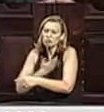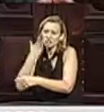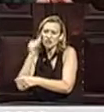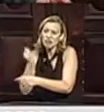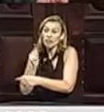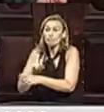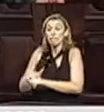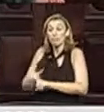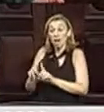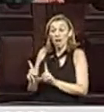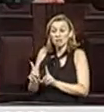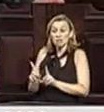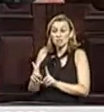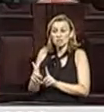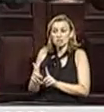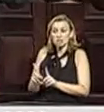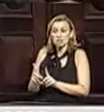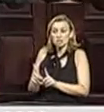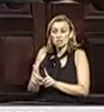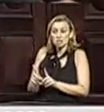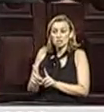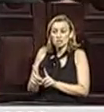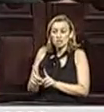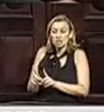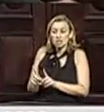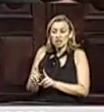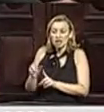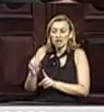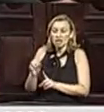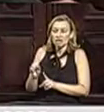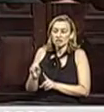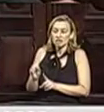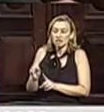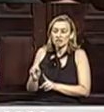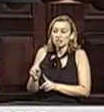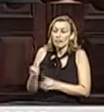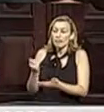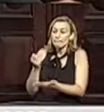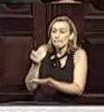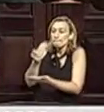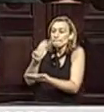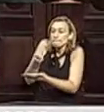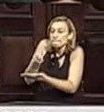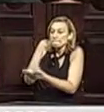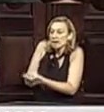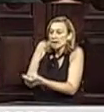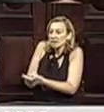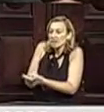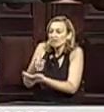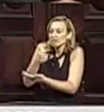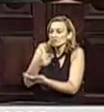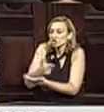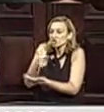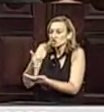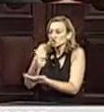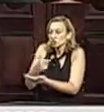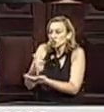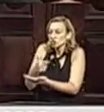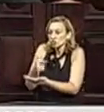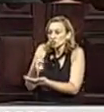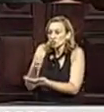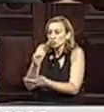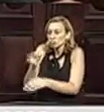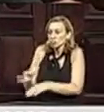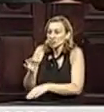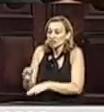mas a SEG paga 22% a mais no gás para distribuir o GNV ali